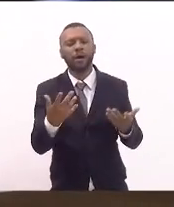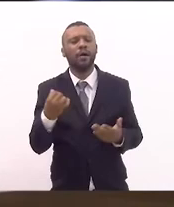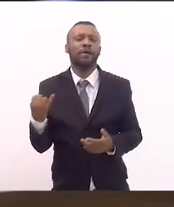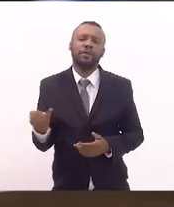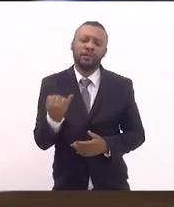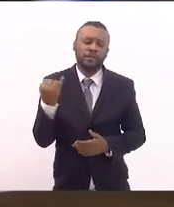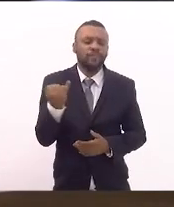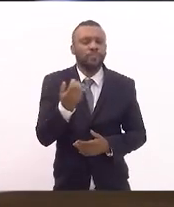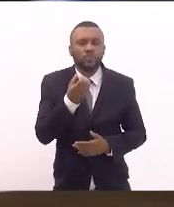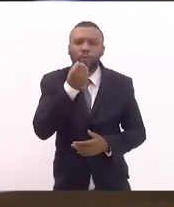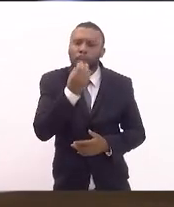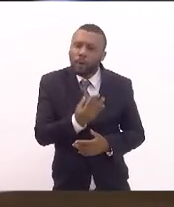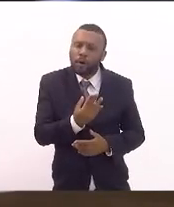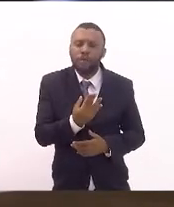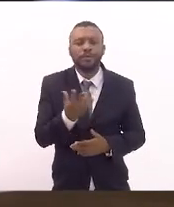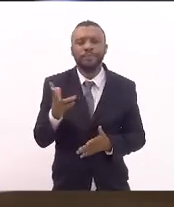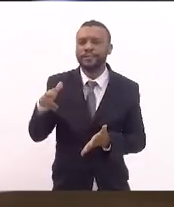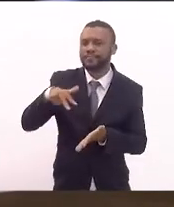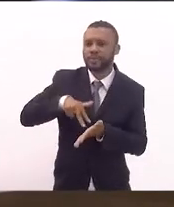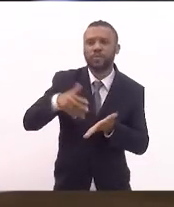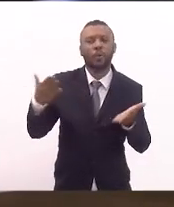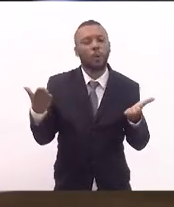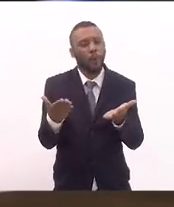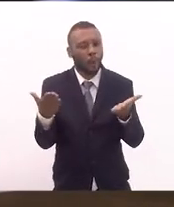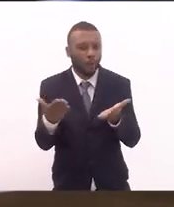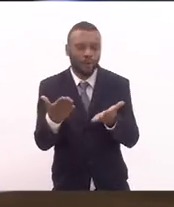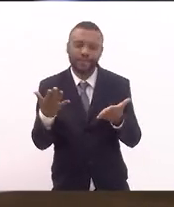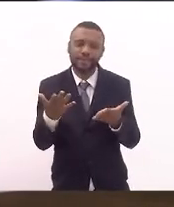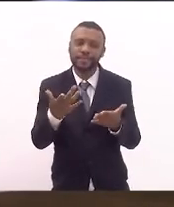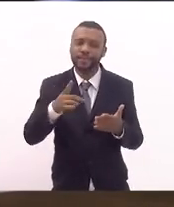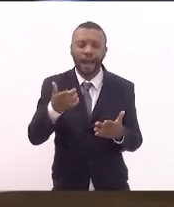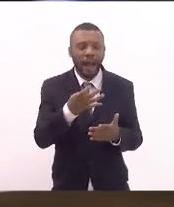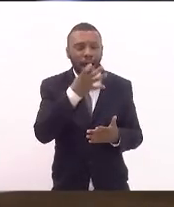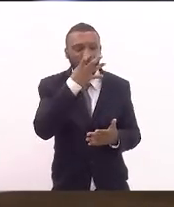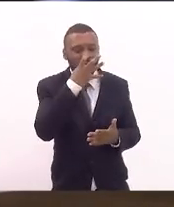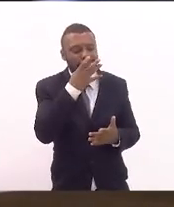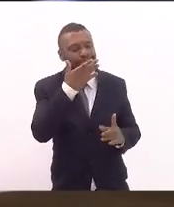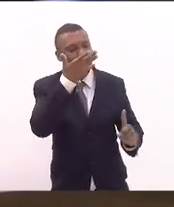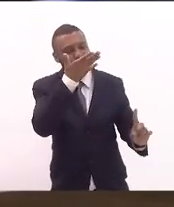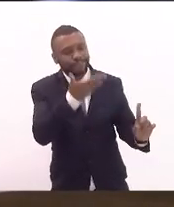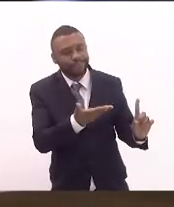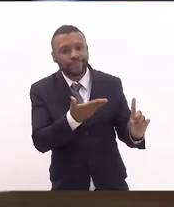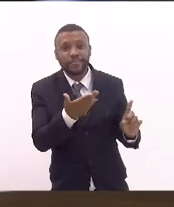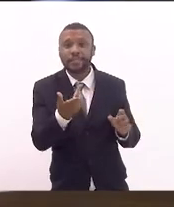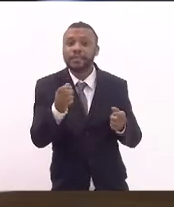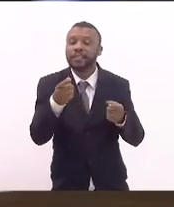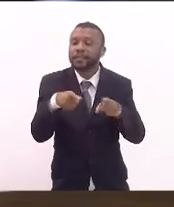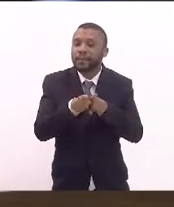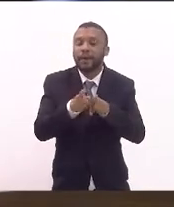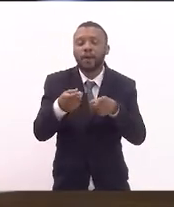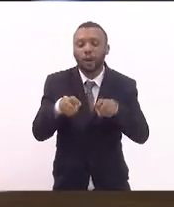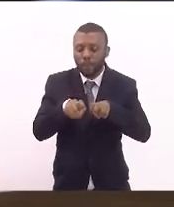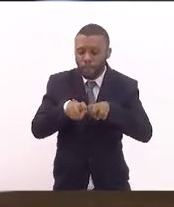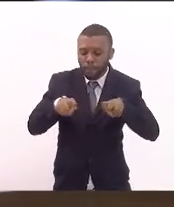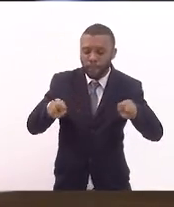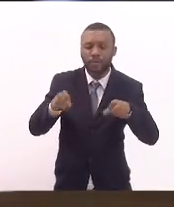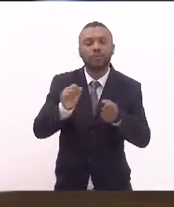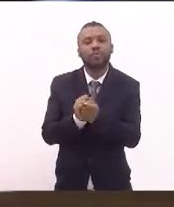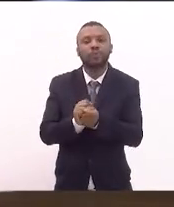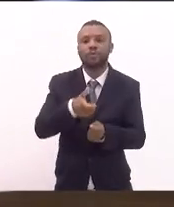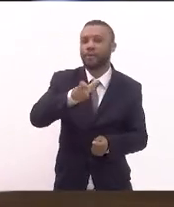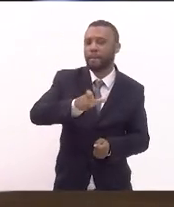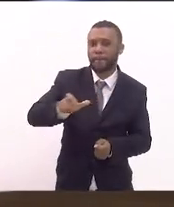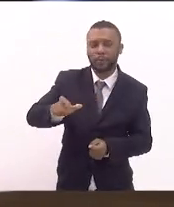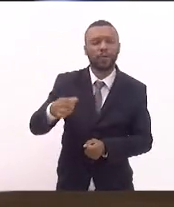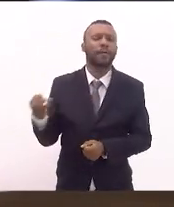foi muito legal ter vindo hoje e tá prestigiando você e na mesa com pessoas tão importantes